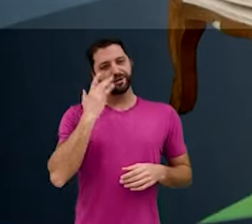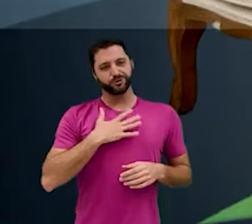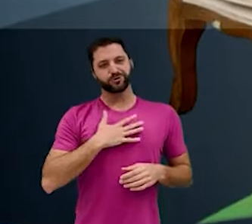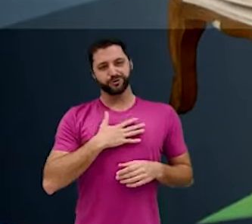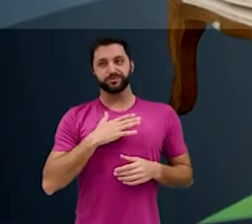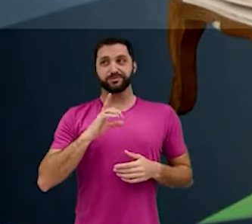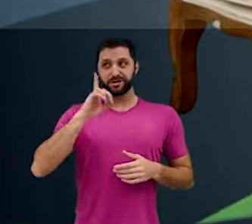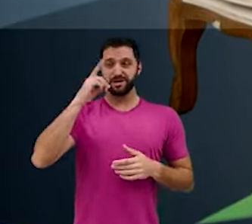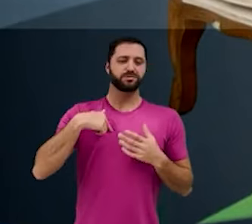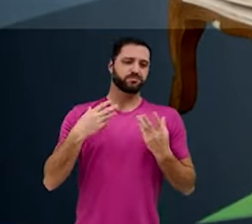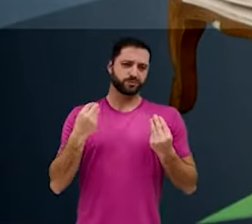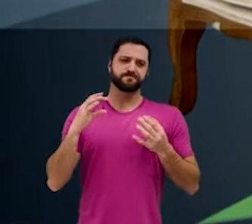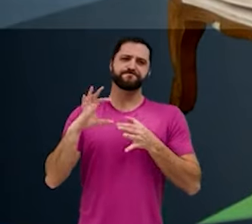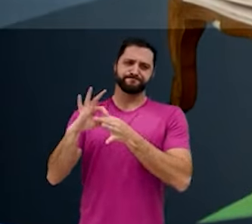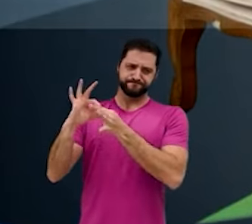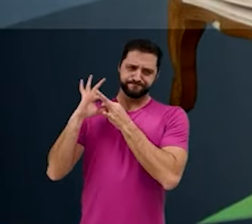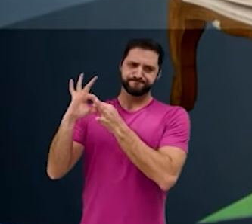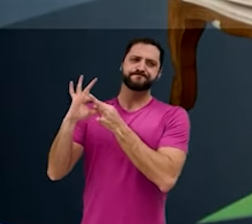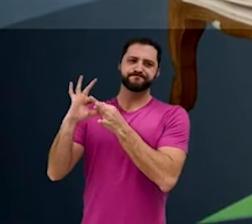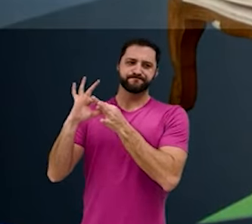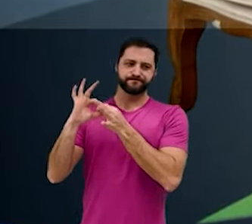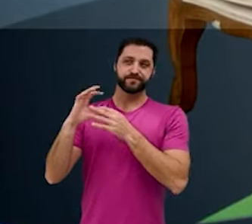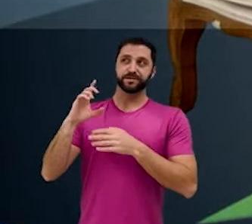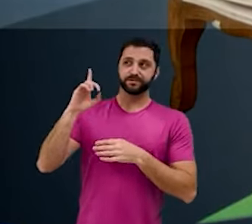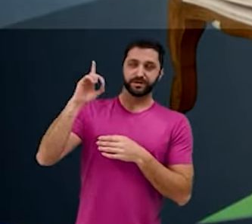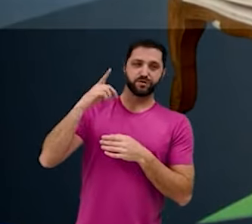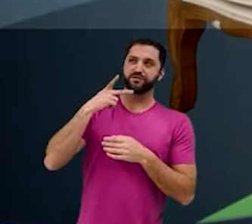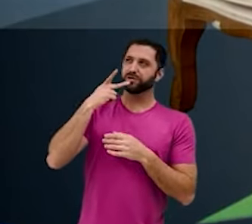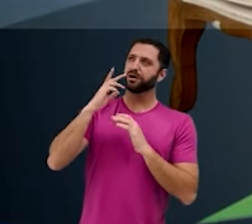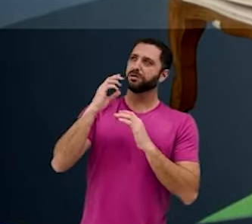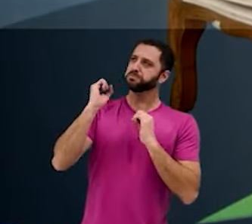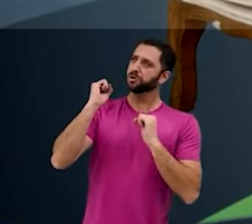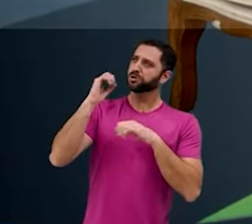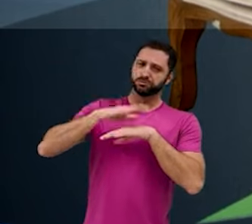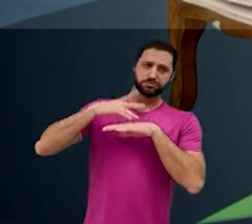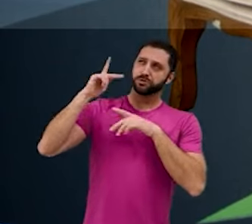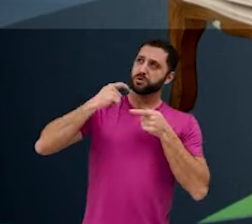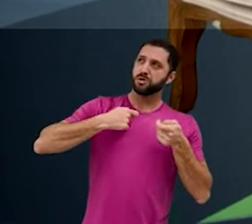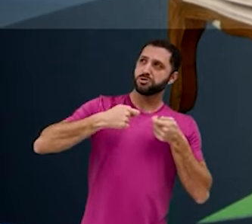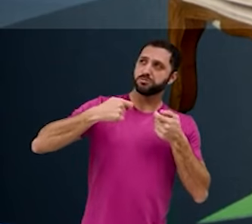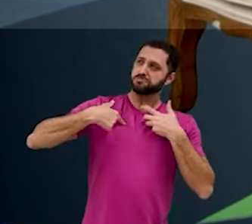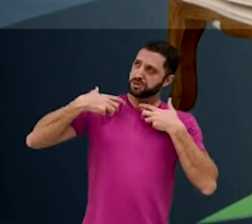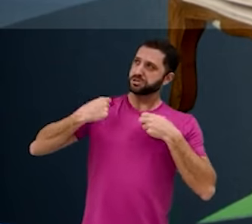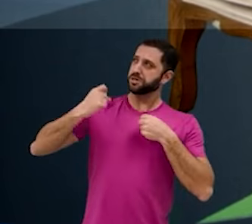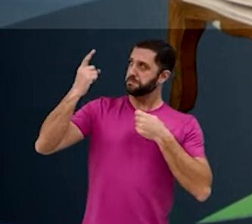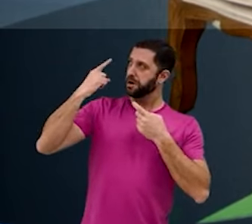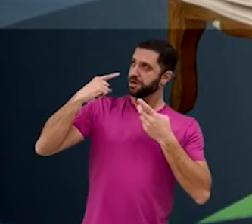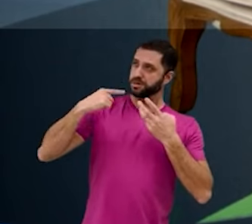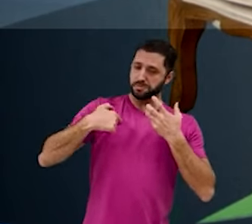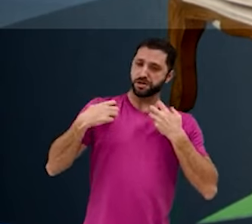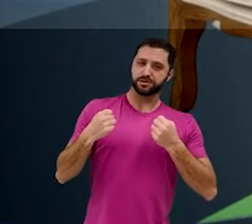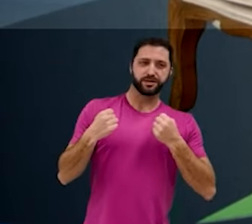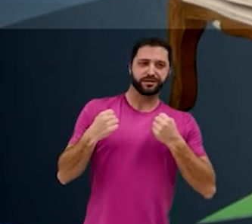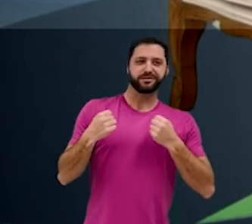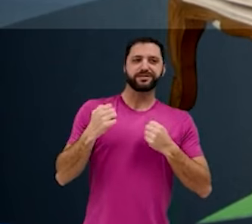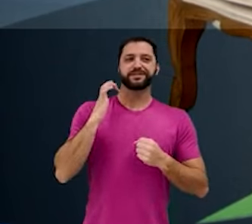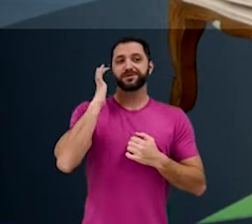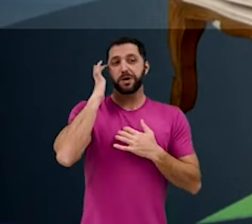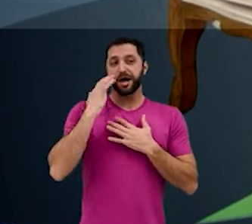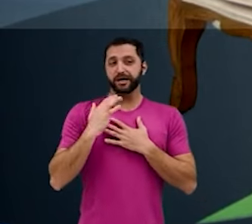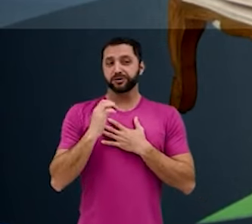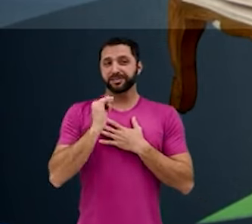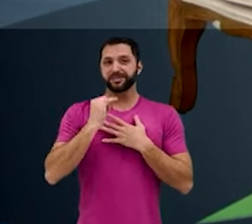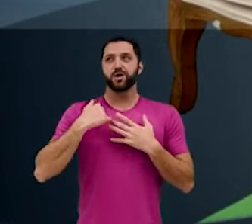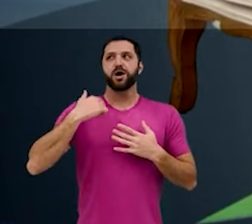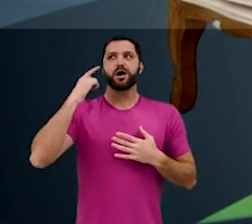que eu me conectei muito com o divino, com Deus, assim. Ah, e eu falei, Deus, me usa como uma ferramenta sua, porque eu tô pronta. Então, eu acho